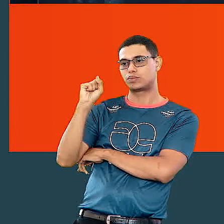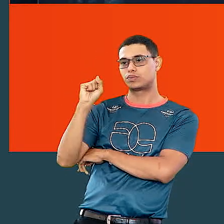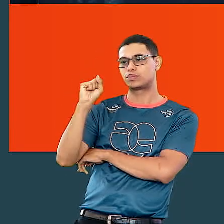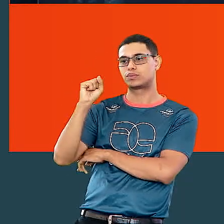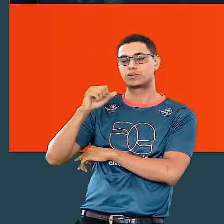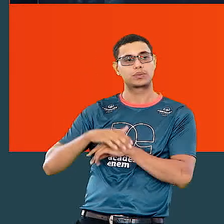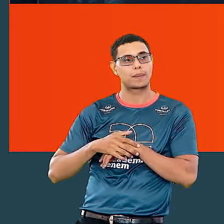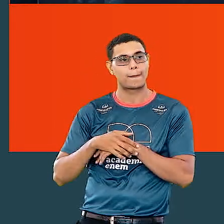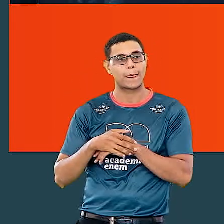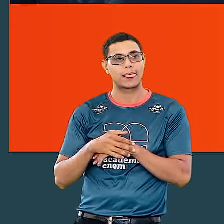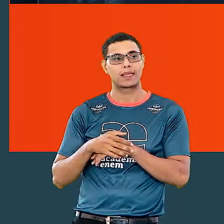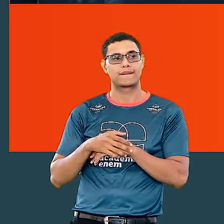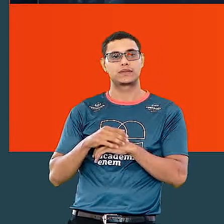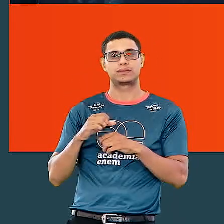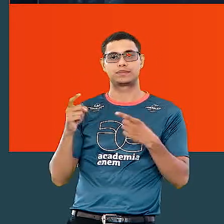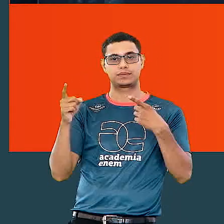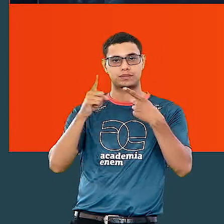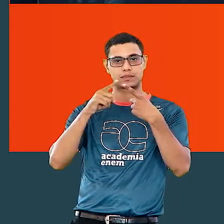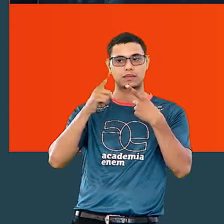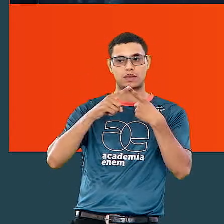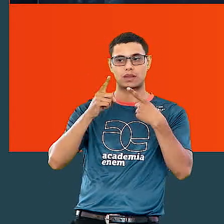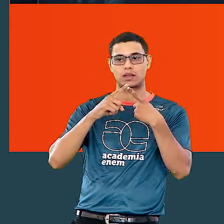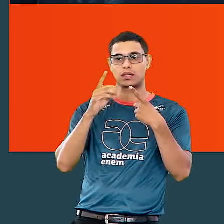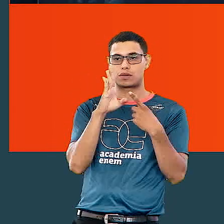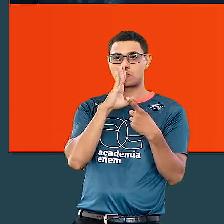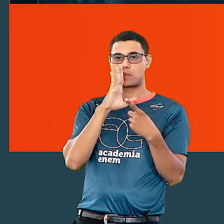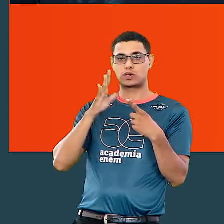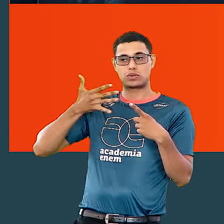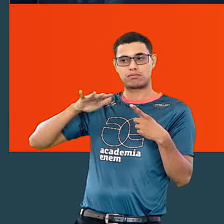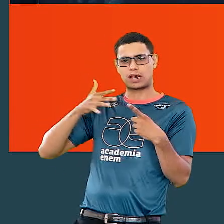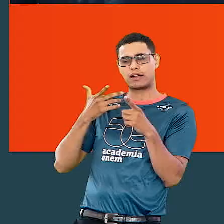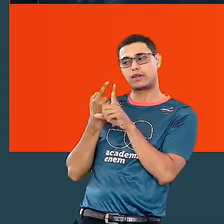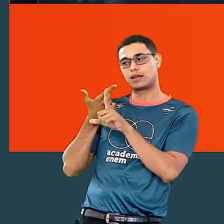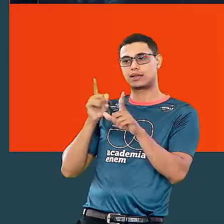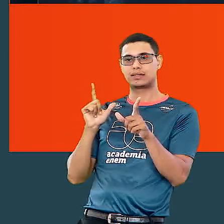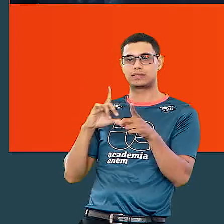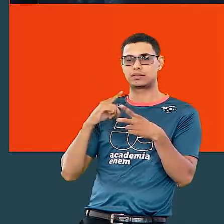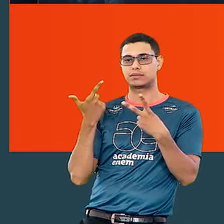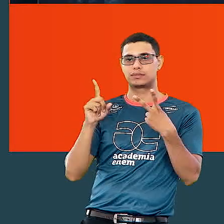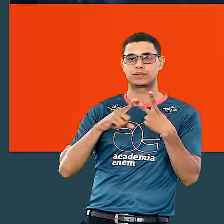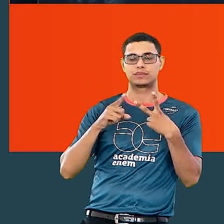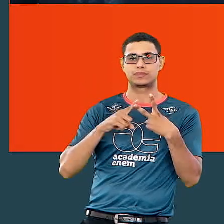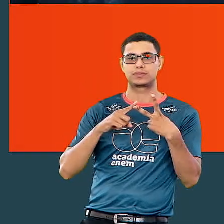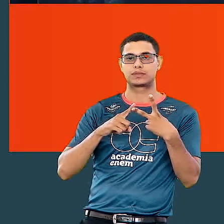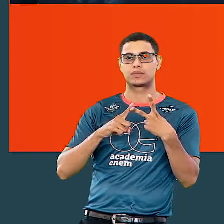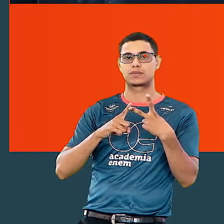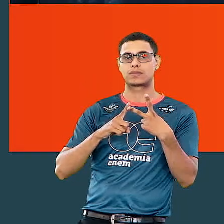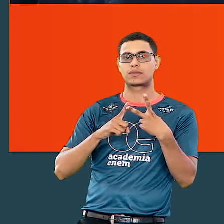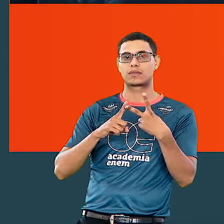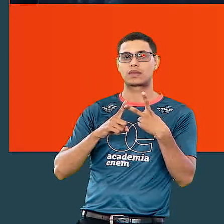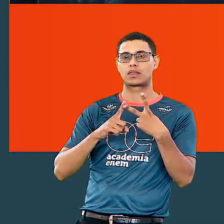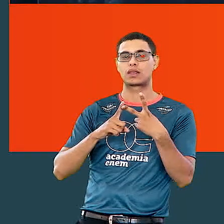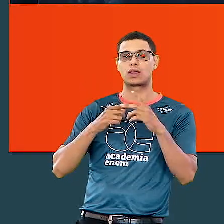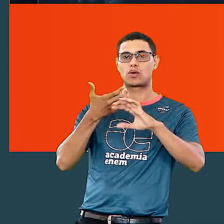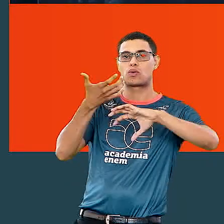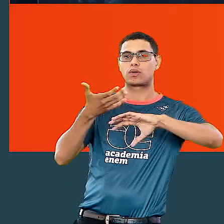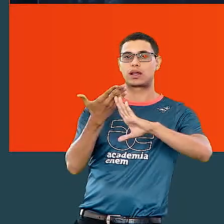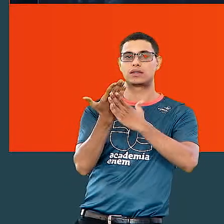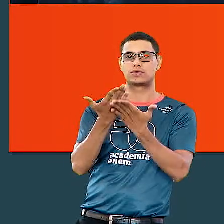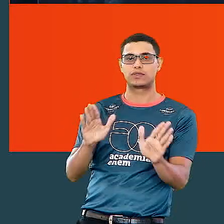Posso sim. Primeira coisa, censura prévia. Segunda coisa, fechamento do